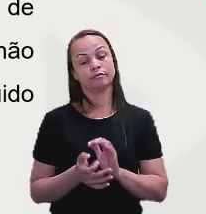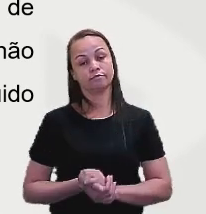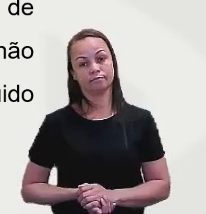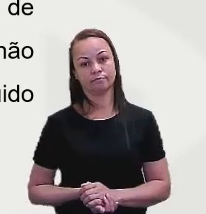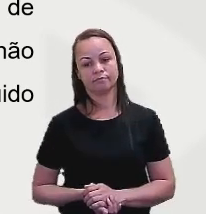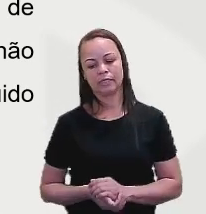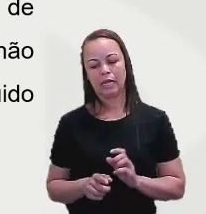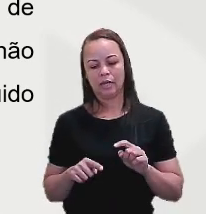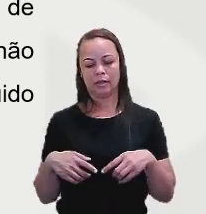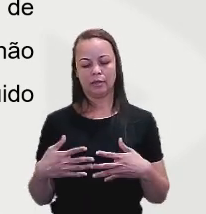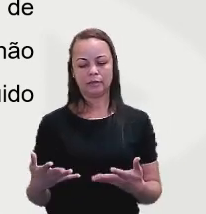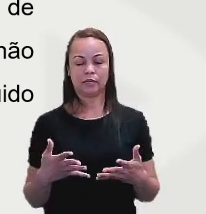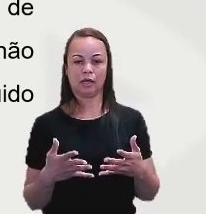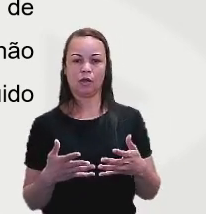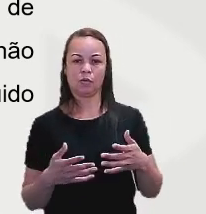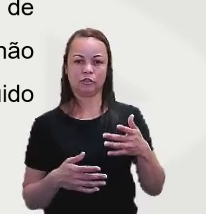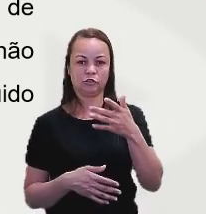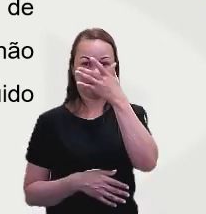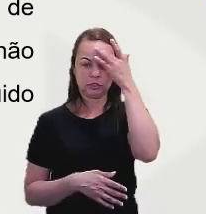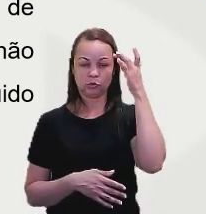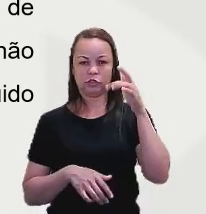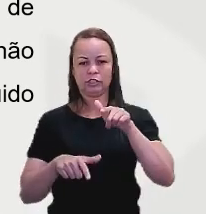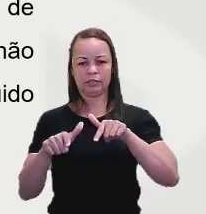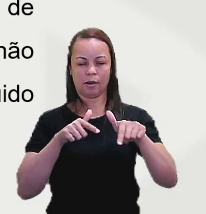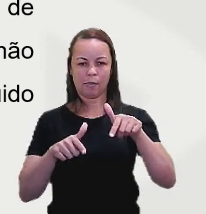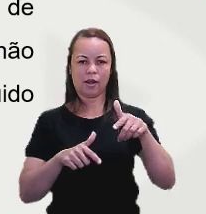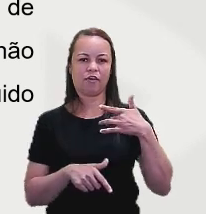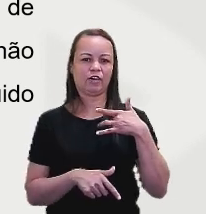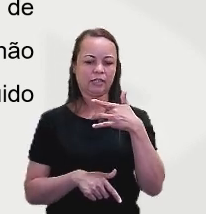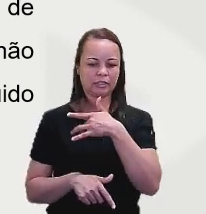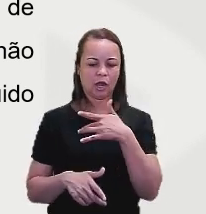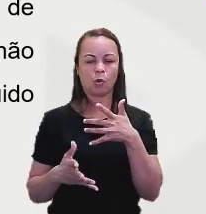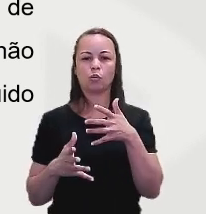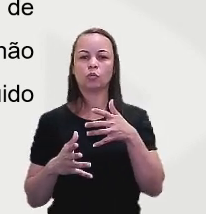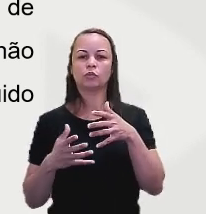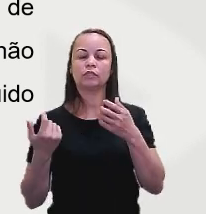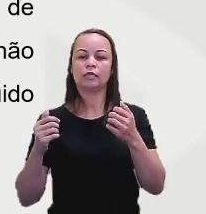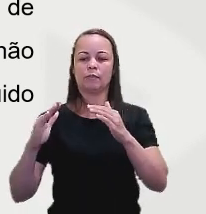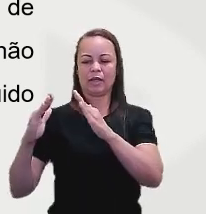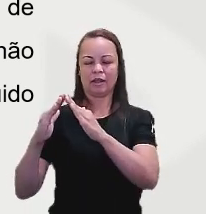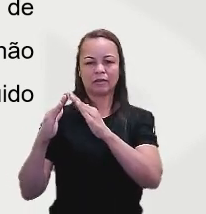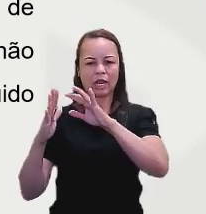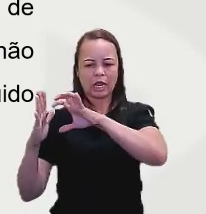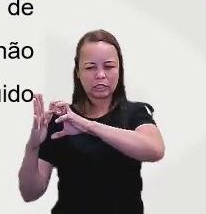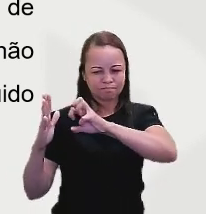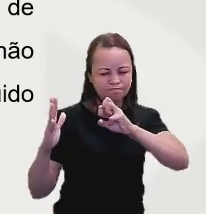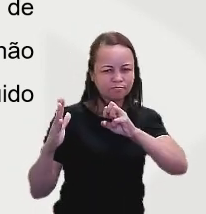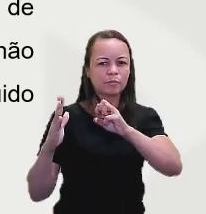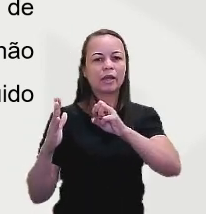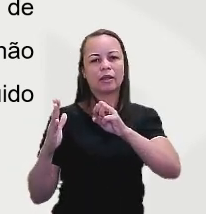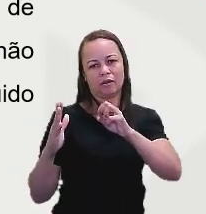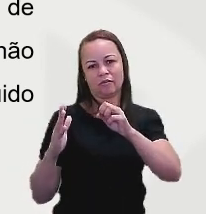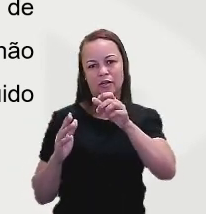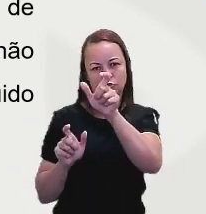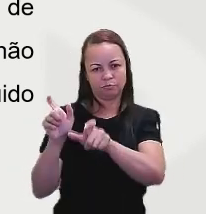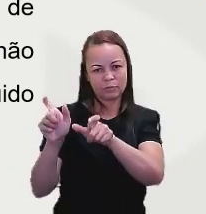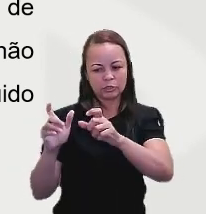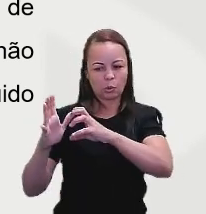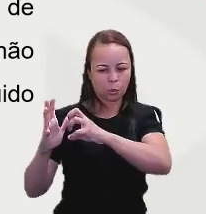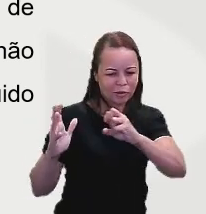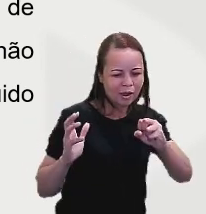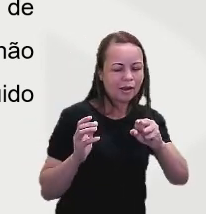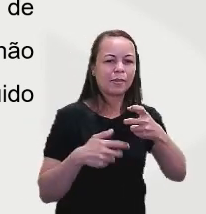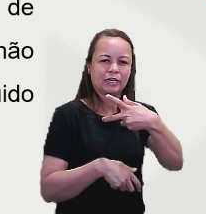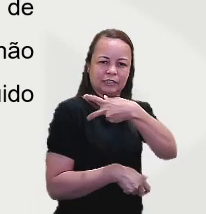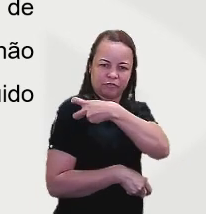Então, os funcionários públicos, né, iam nas casas das pessoas e retiravam elas a forças para ser vacinadas. Querendo ou